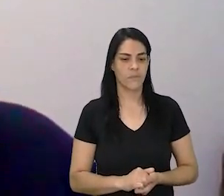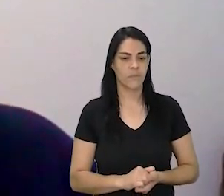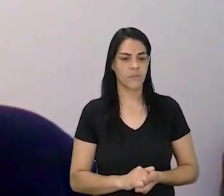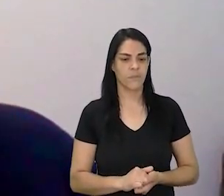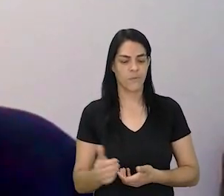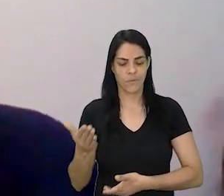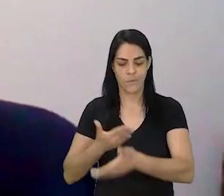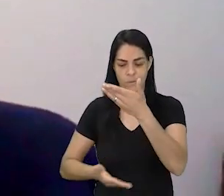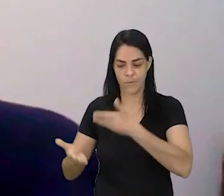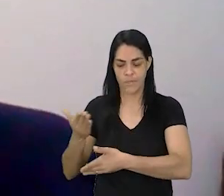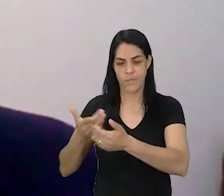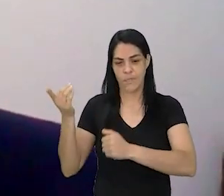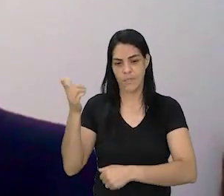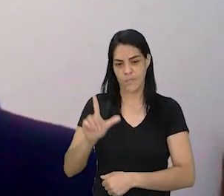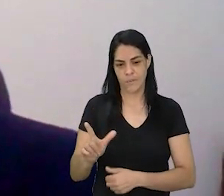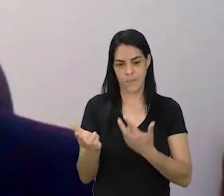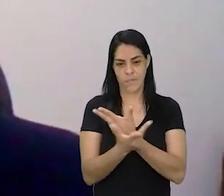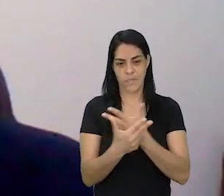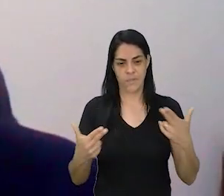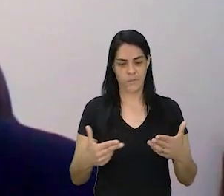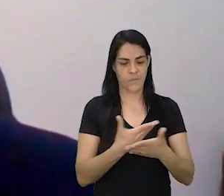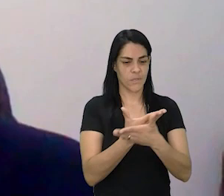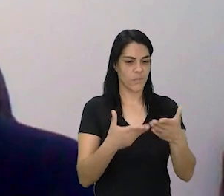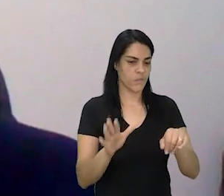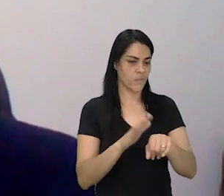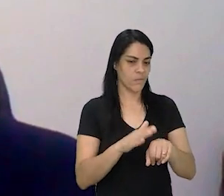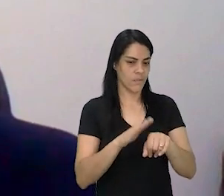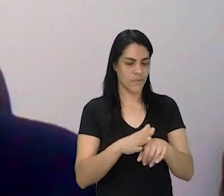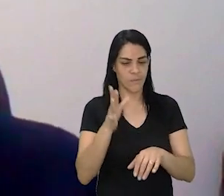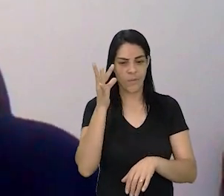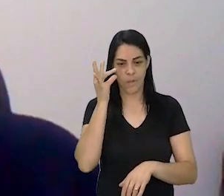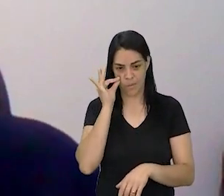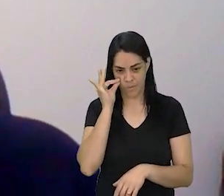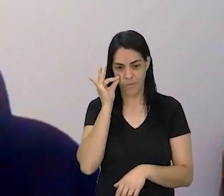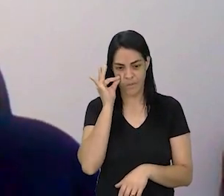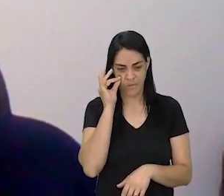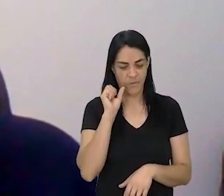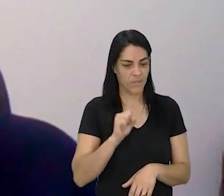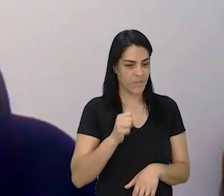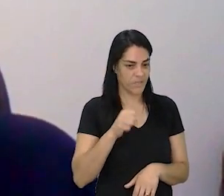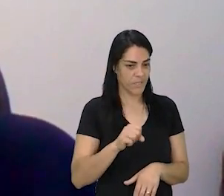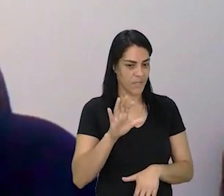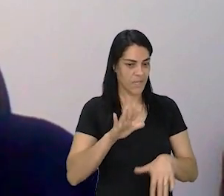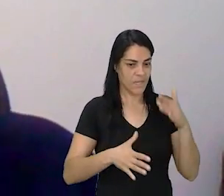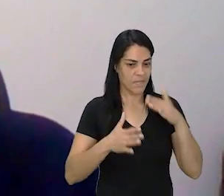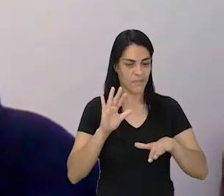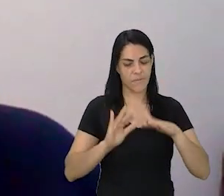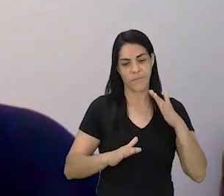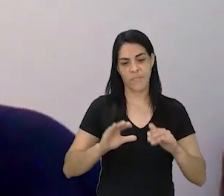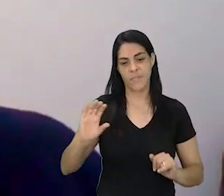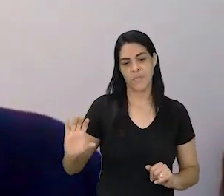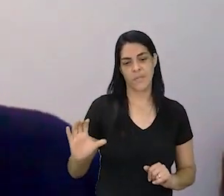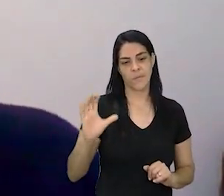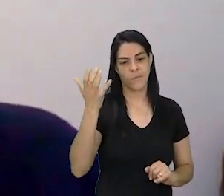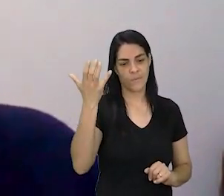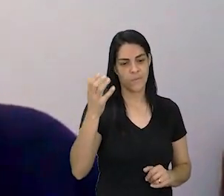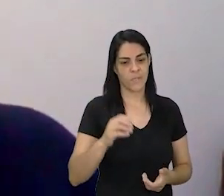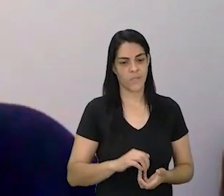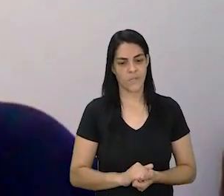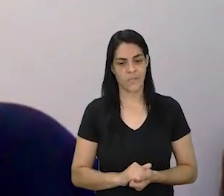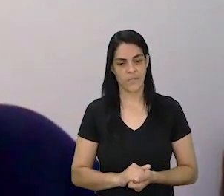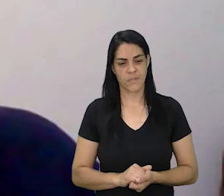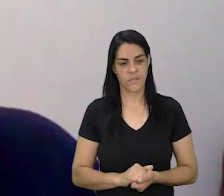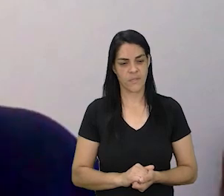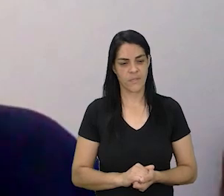compartilhar novamente. Essas coisas a gente faz aqui ao vivo e a cores, então, às vezes, acontece isso, né? Então,